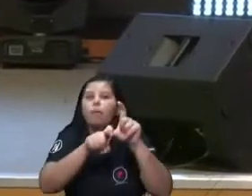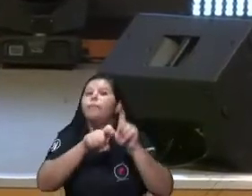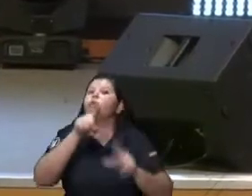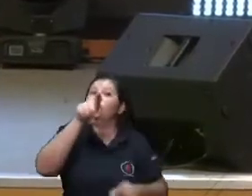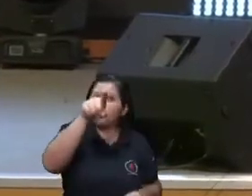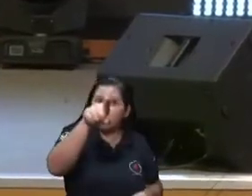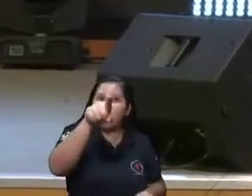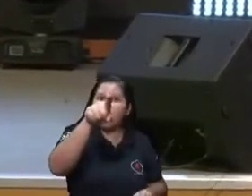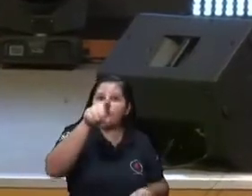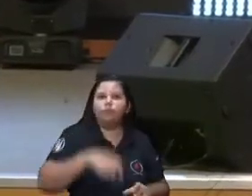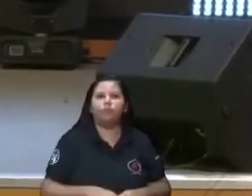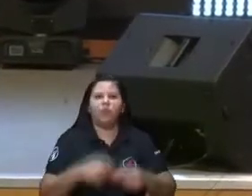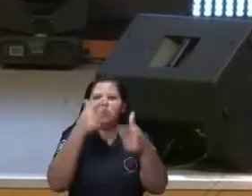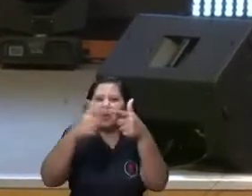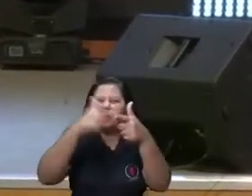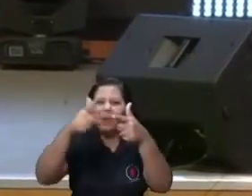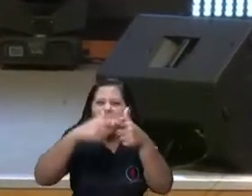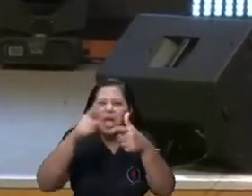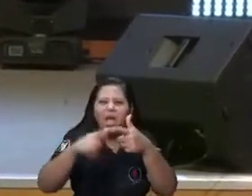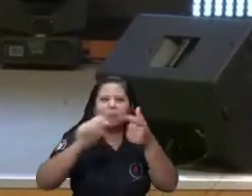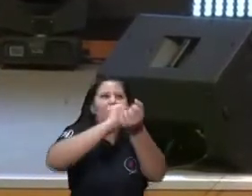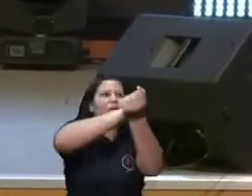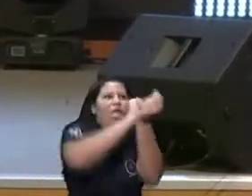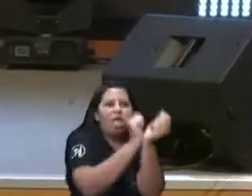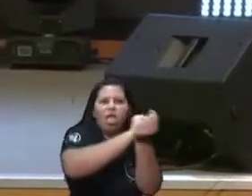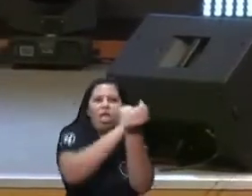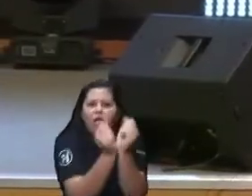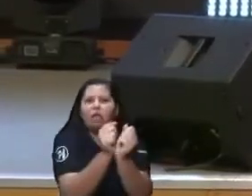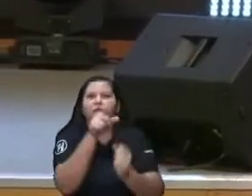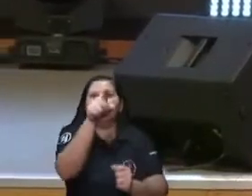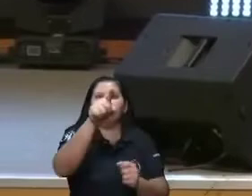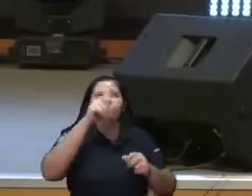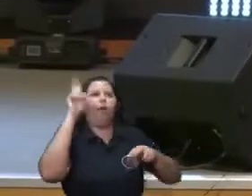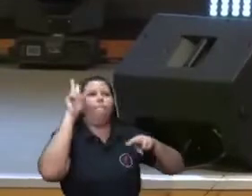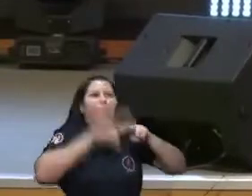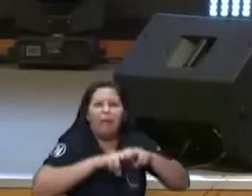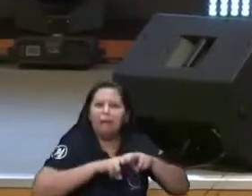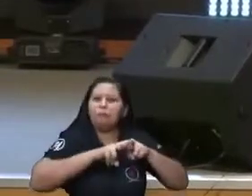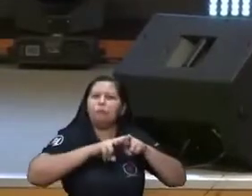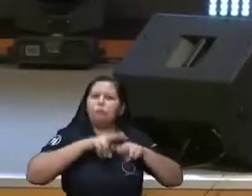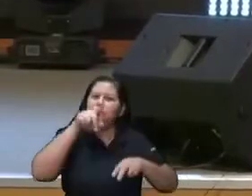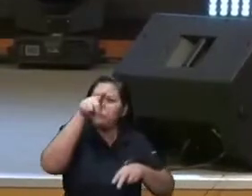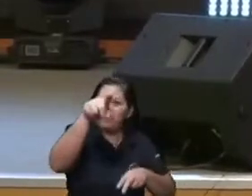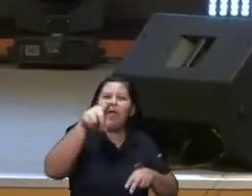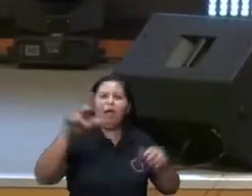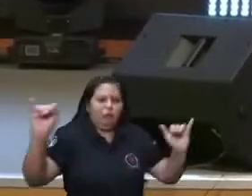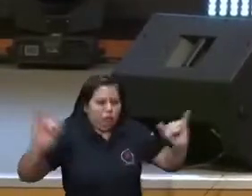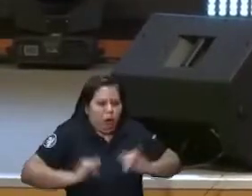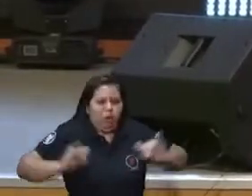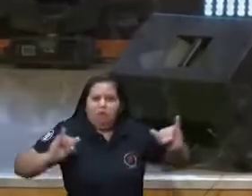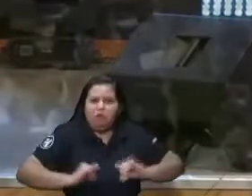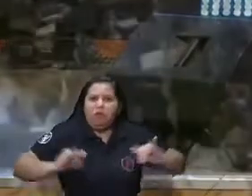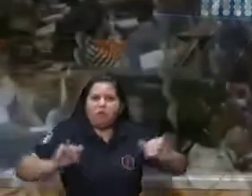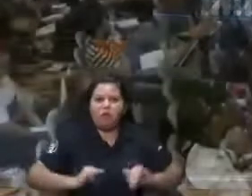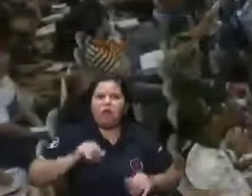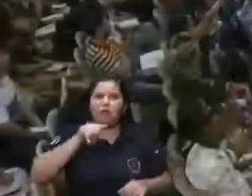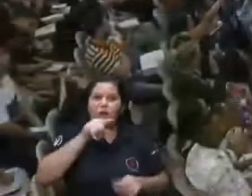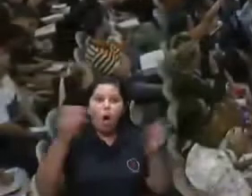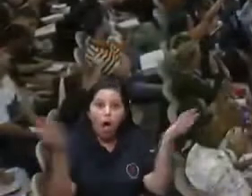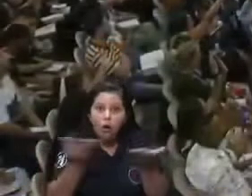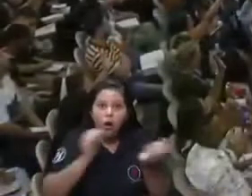a cadeia que te manteve no chão por alguns anos, ela vai quebrar